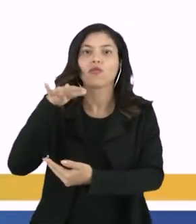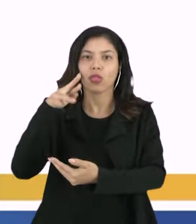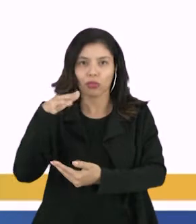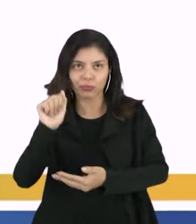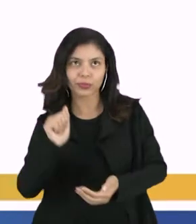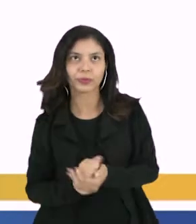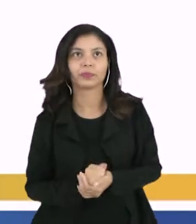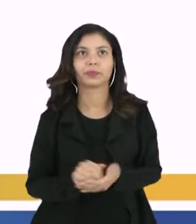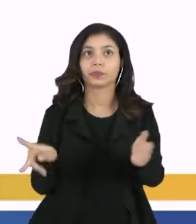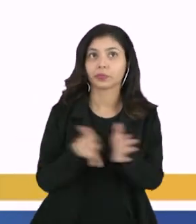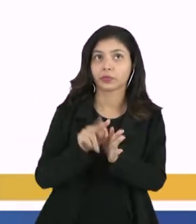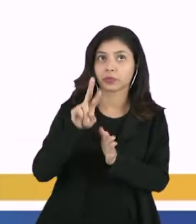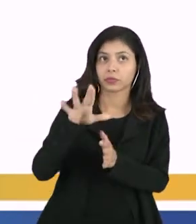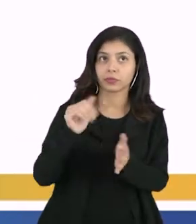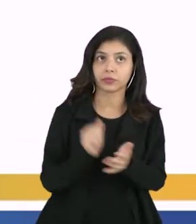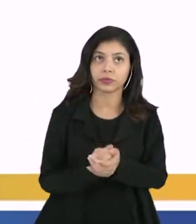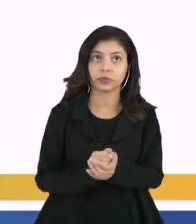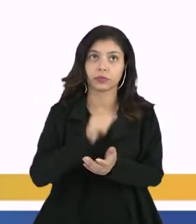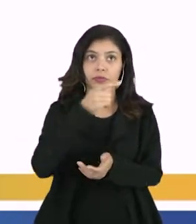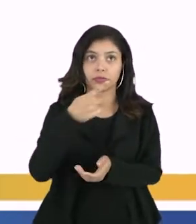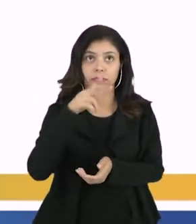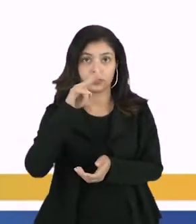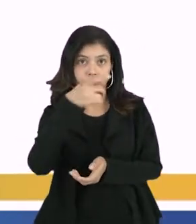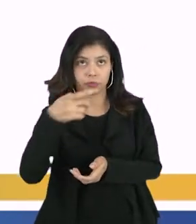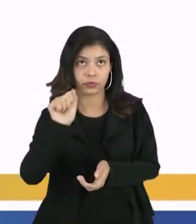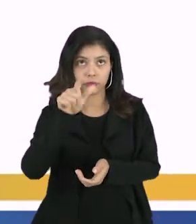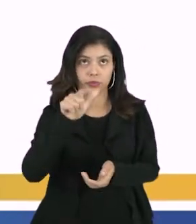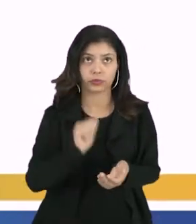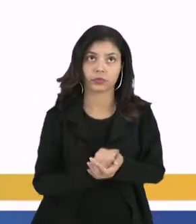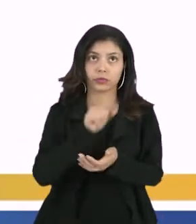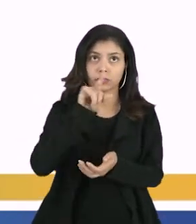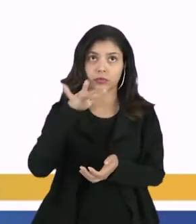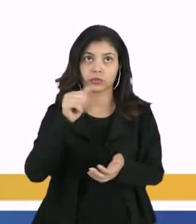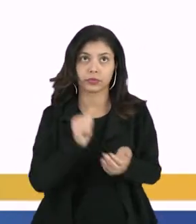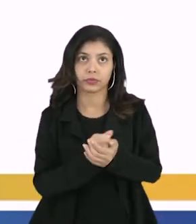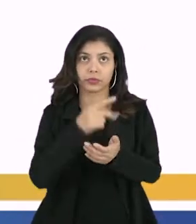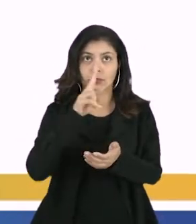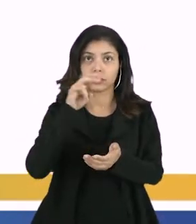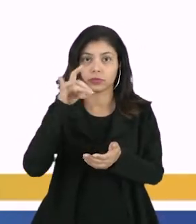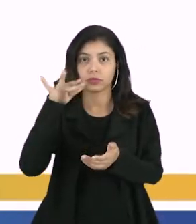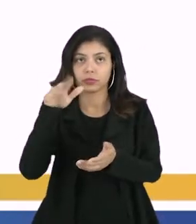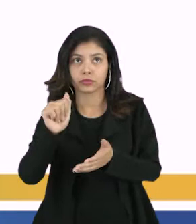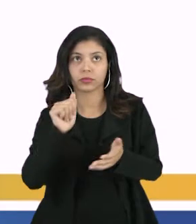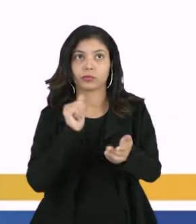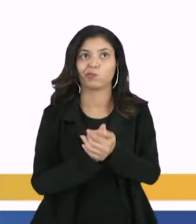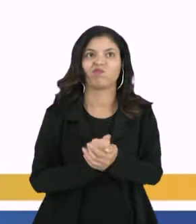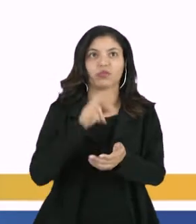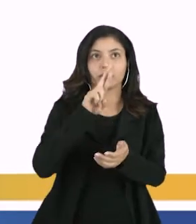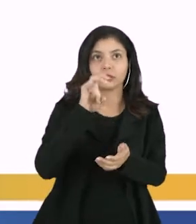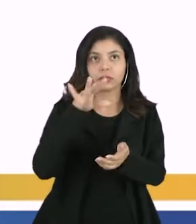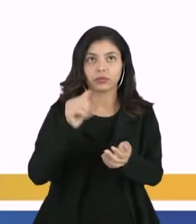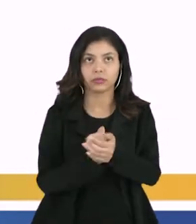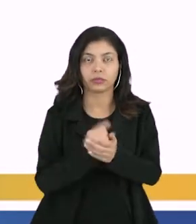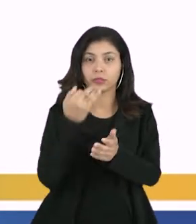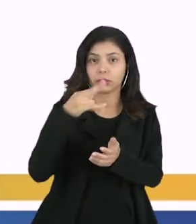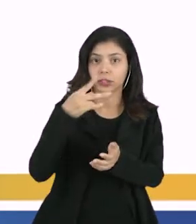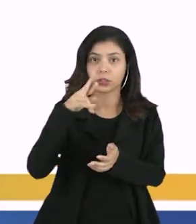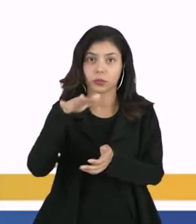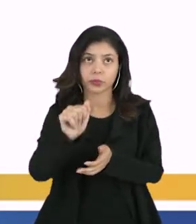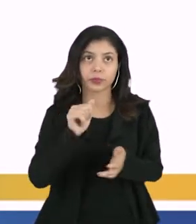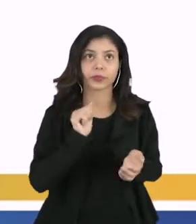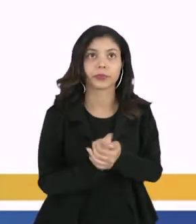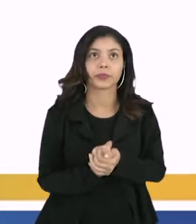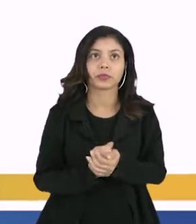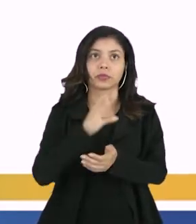morfológicos. Derivação, que é a derivação prefixal, sufixal, parasintética, regressiva e